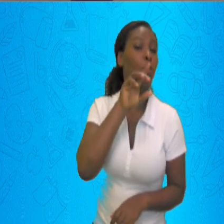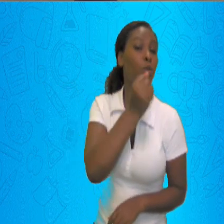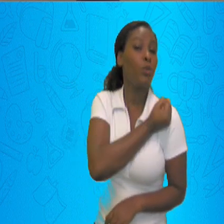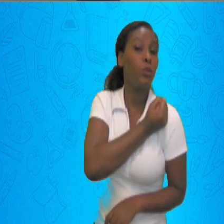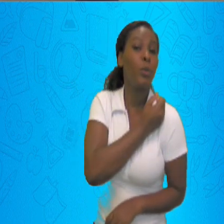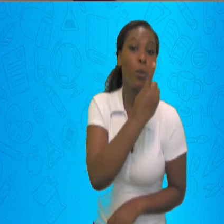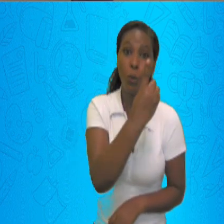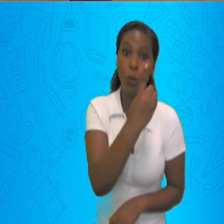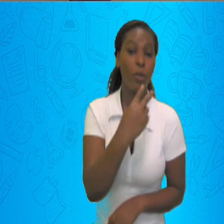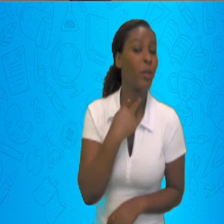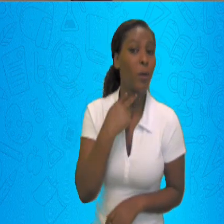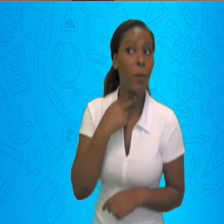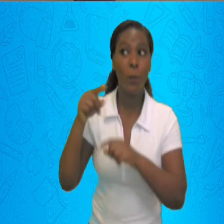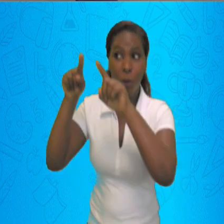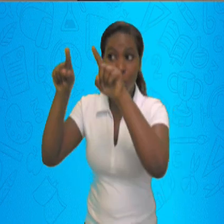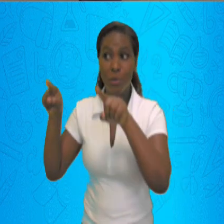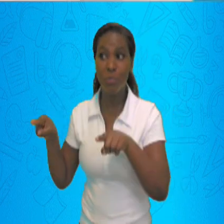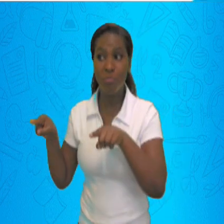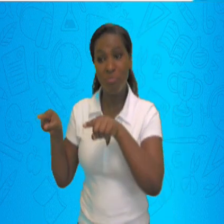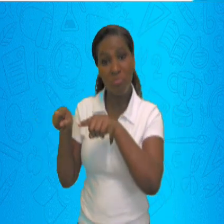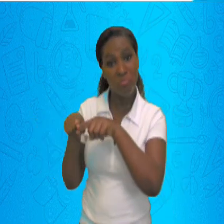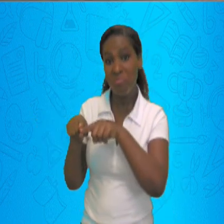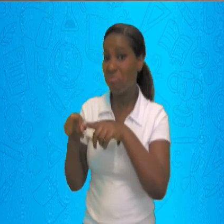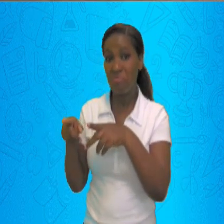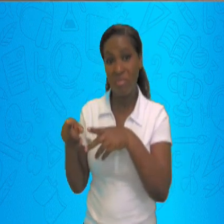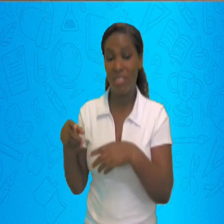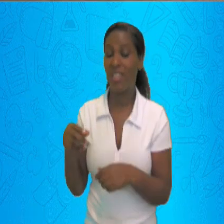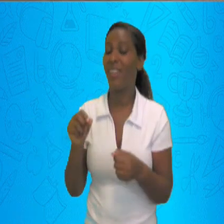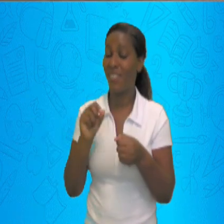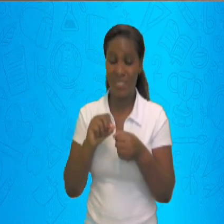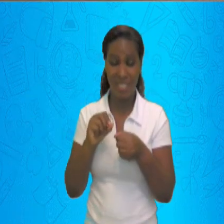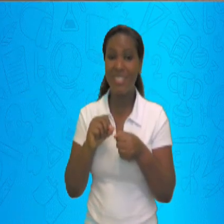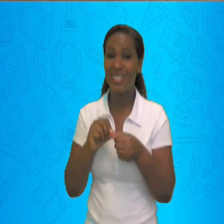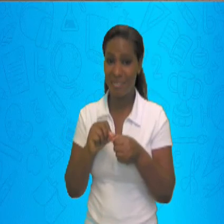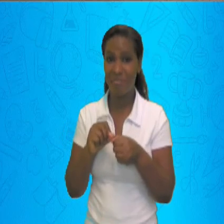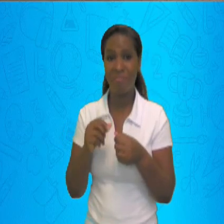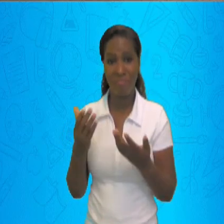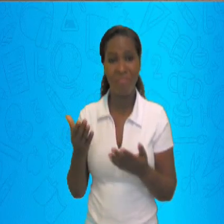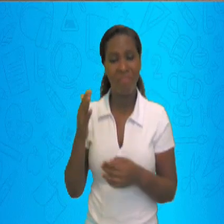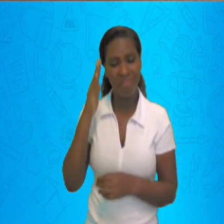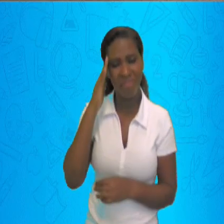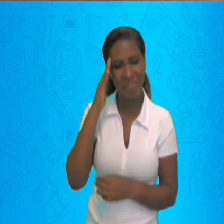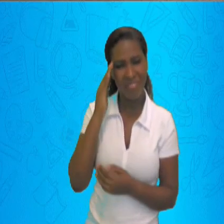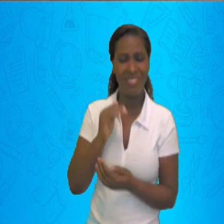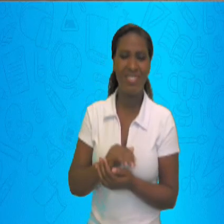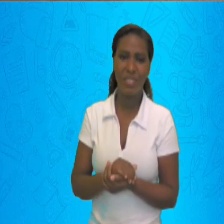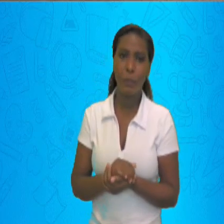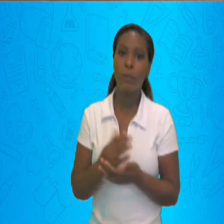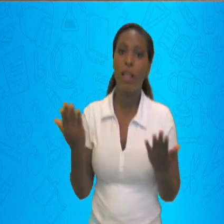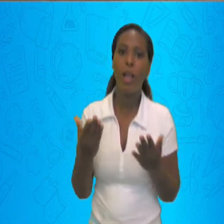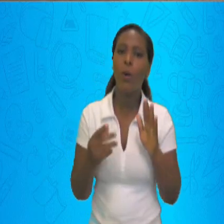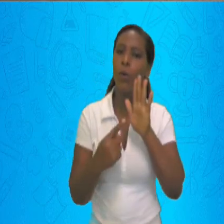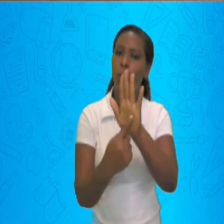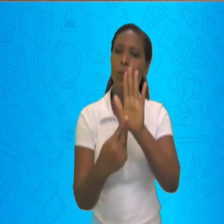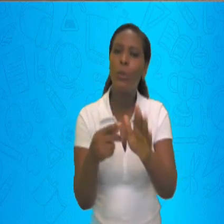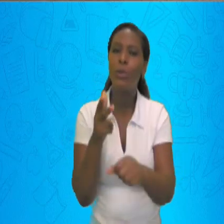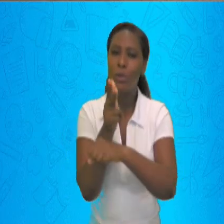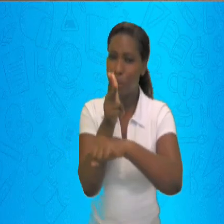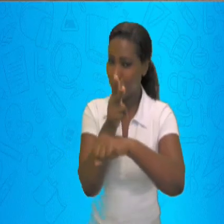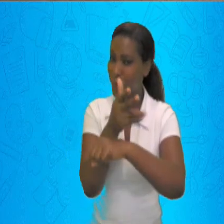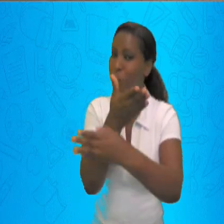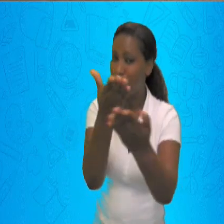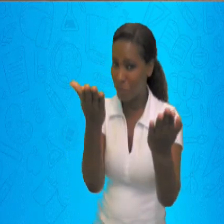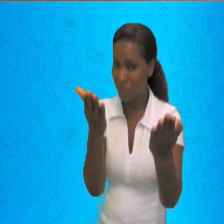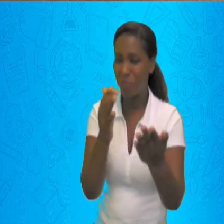o número 1, só a situação 1, que não é possível formar o triângulo. Agora eu tenho uma dica